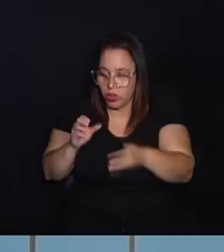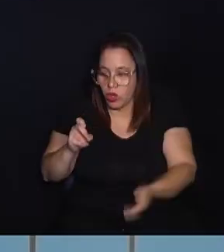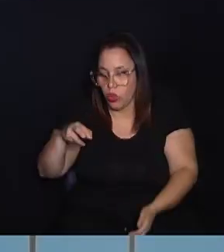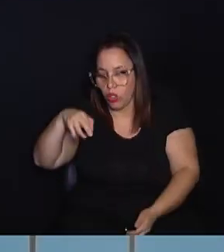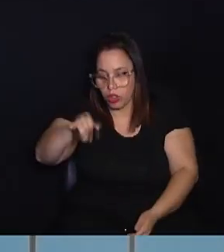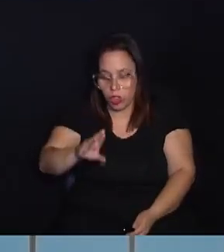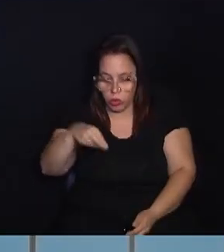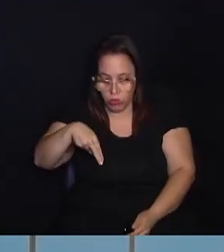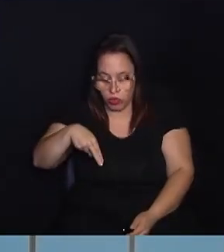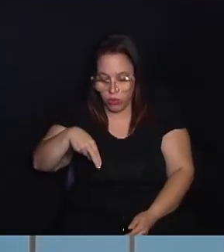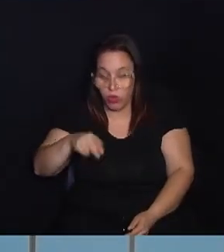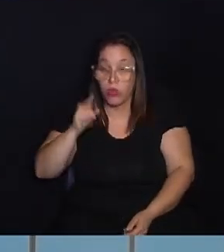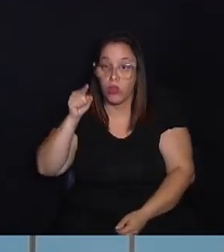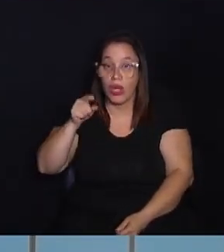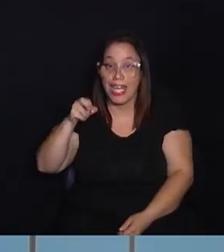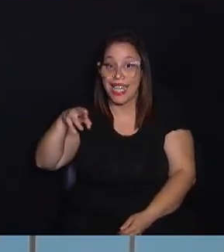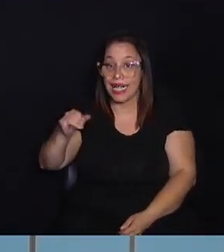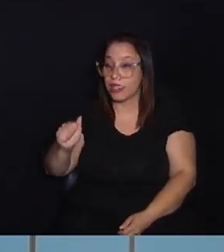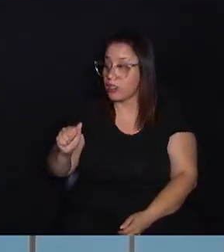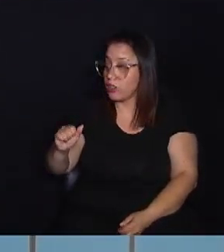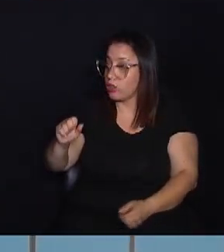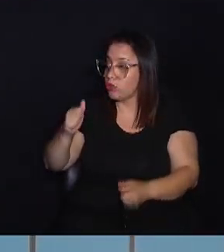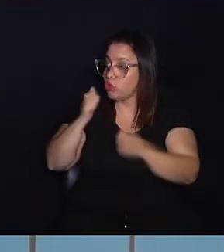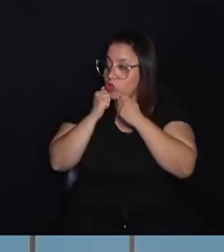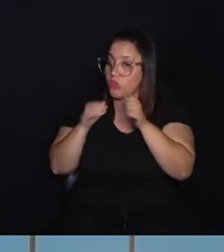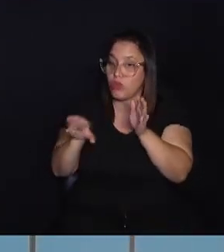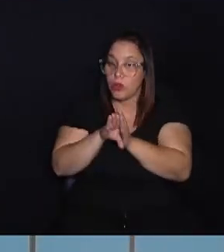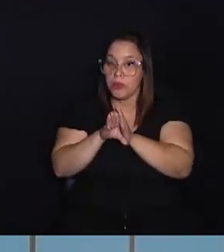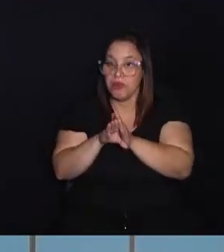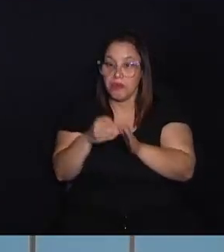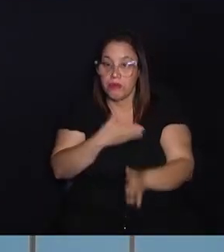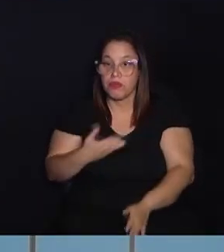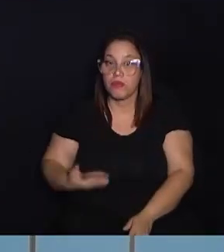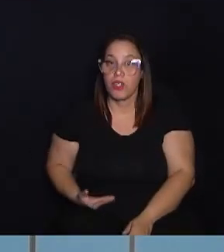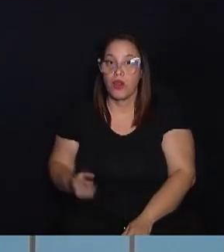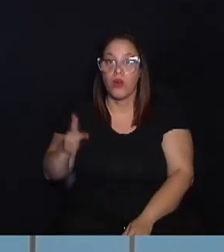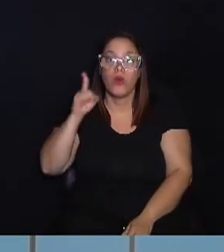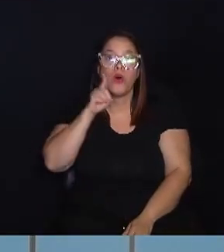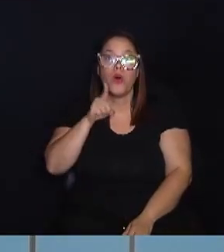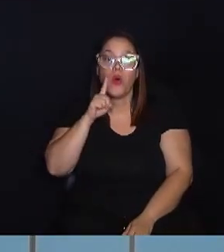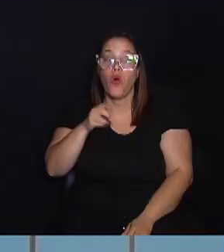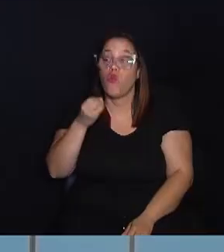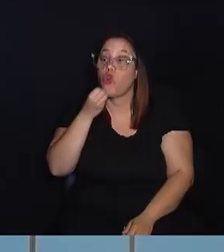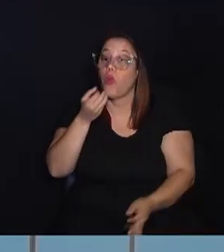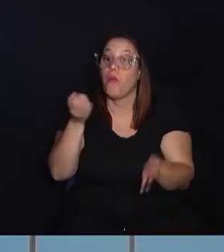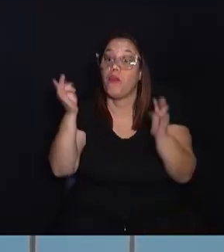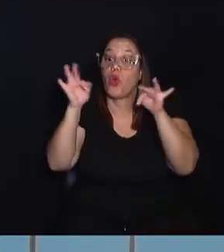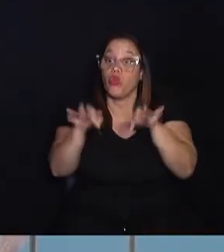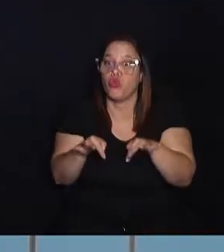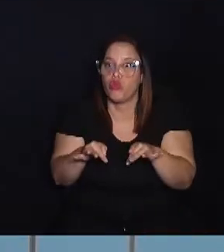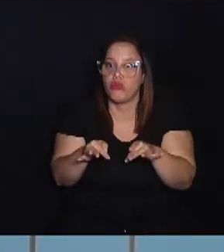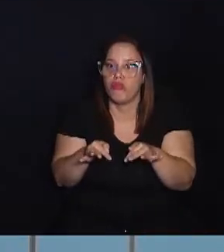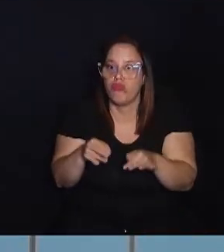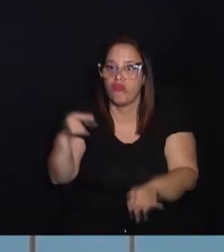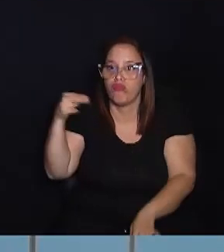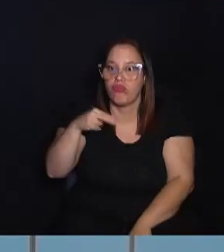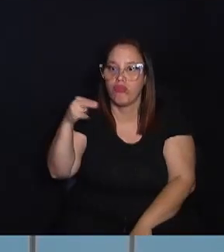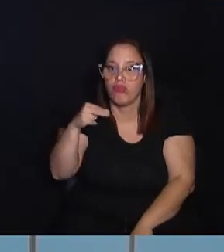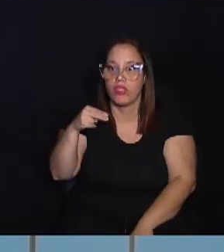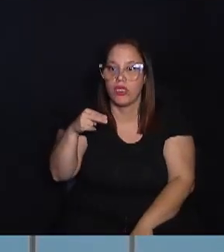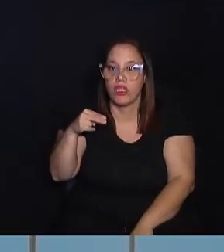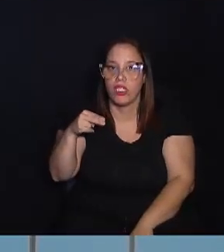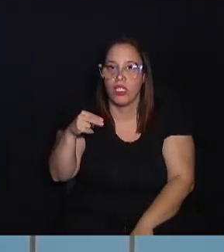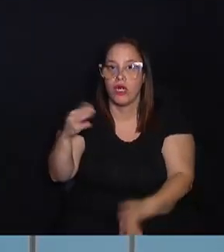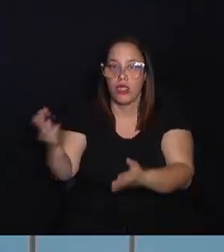tal, e eu estava na Grécia, agora em junho encontrei o cara do governo americano e falou, ó, ficou pronto, em novembro você vai